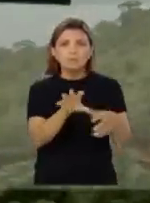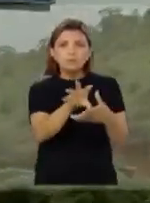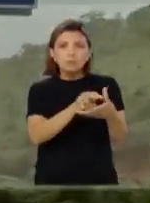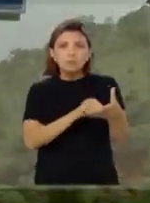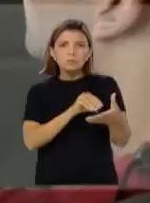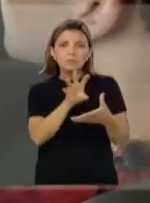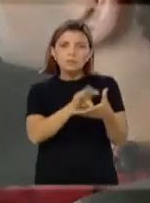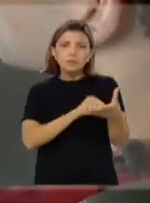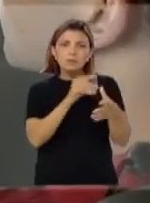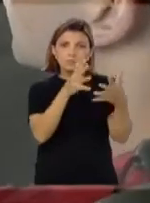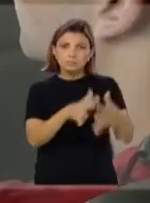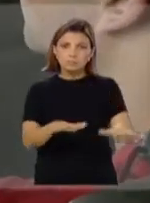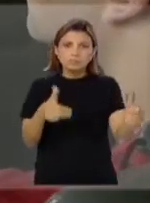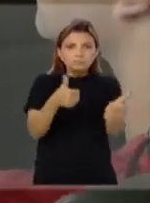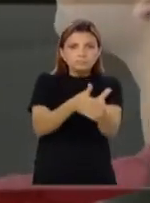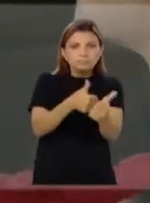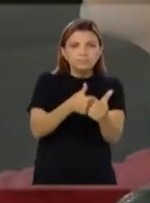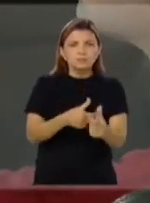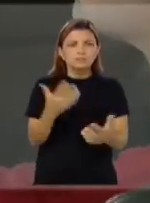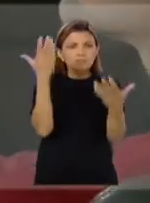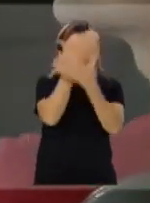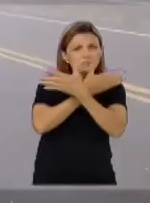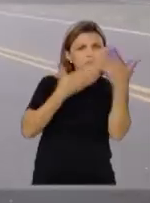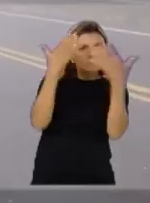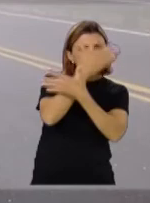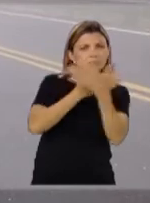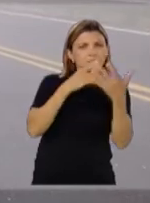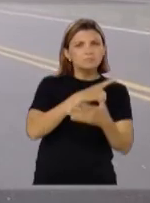vem do mar característica dessa